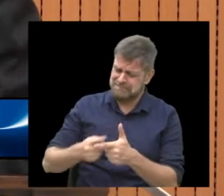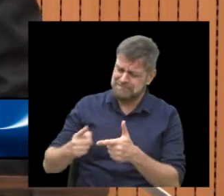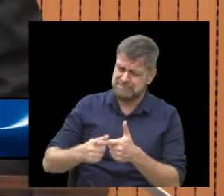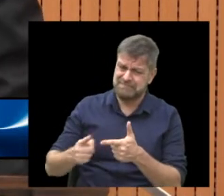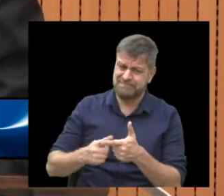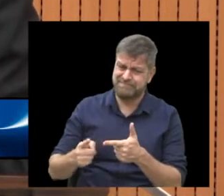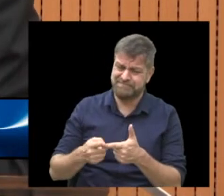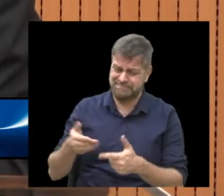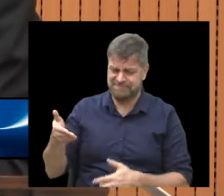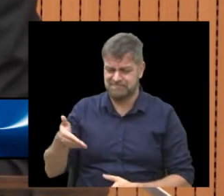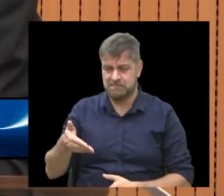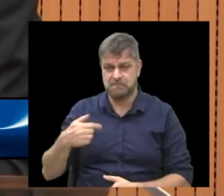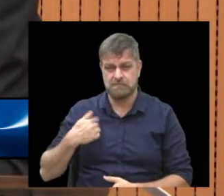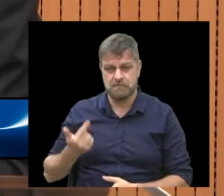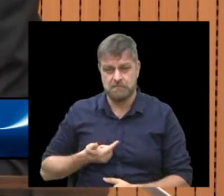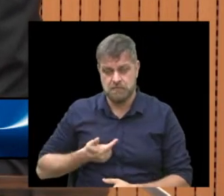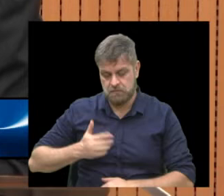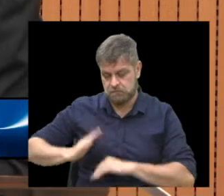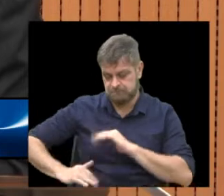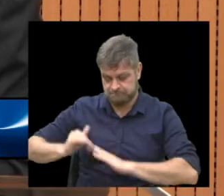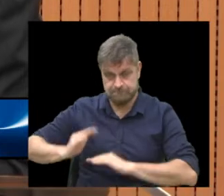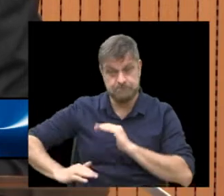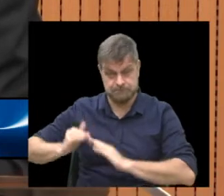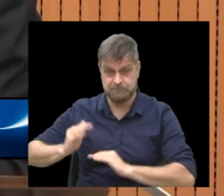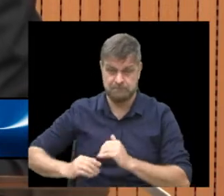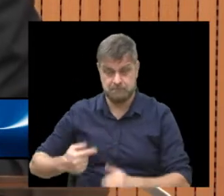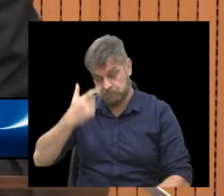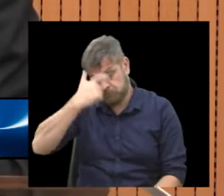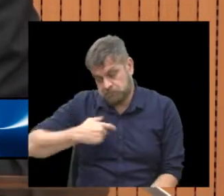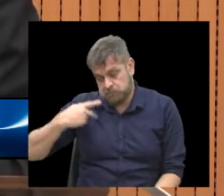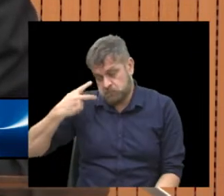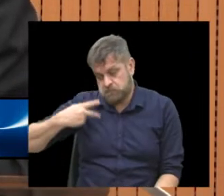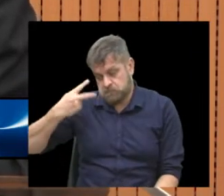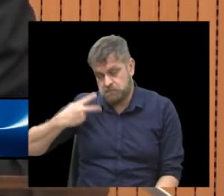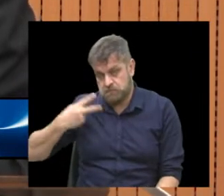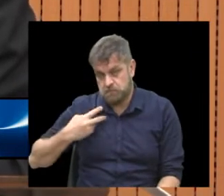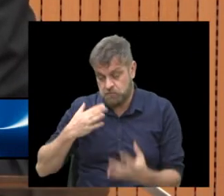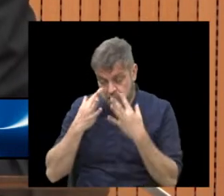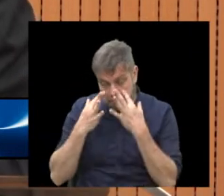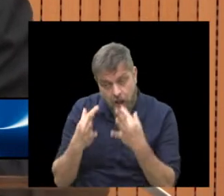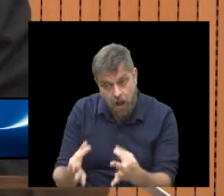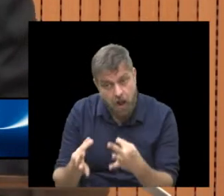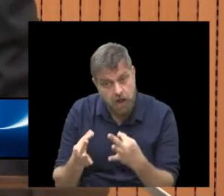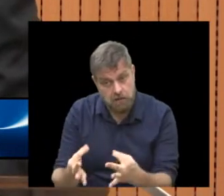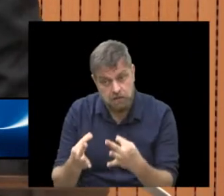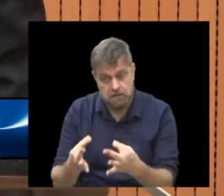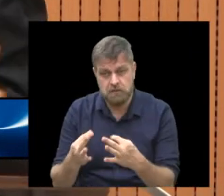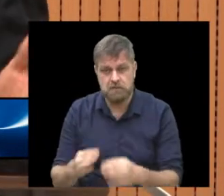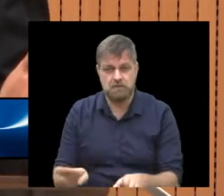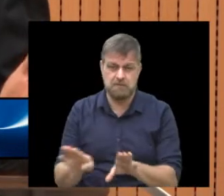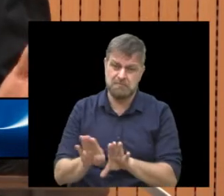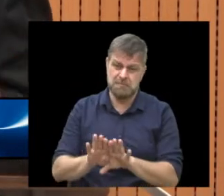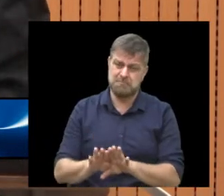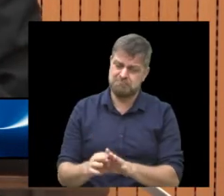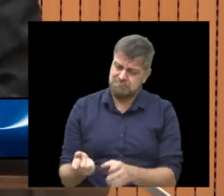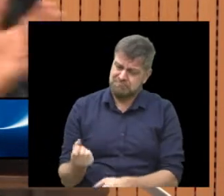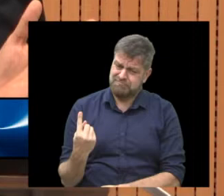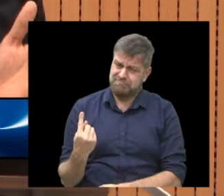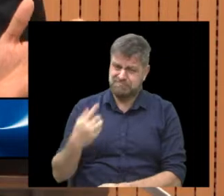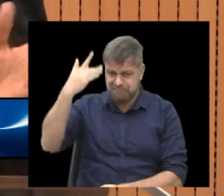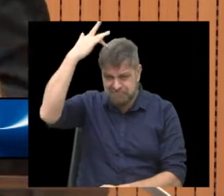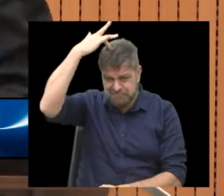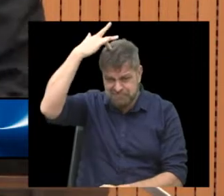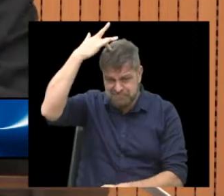Eu, obviamente, estou tomando as medidas cabíveis como vereador, a gente está atento a essas demandas. Acho estranho, o bairro todo